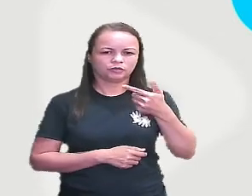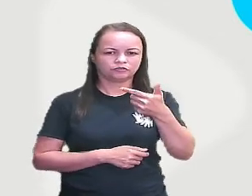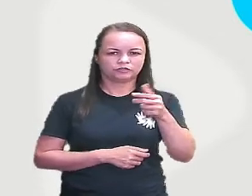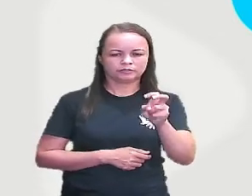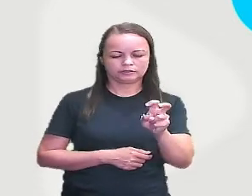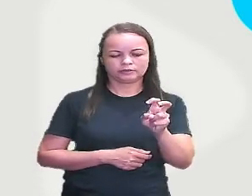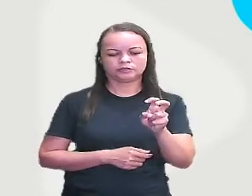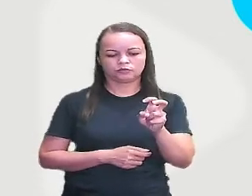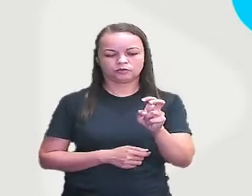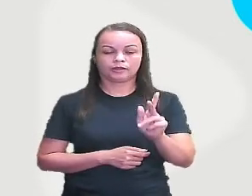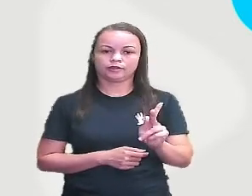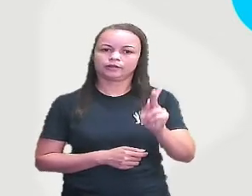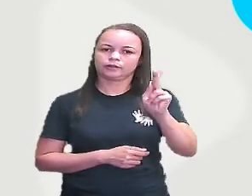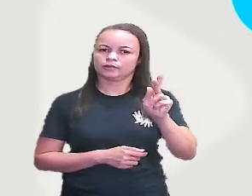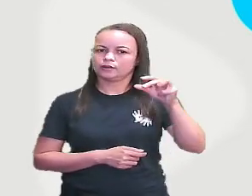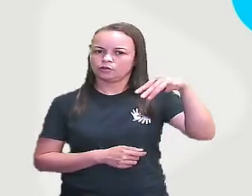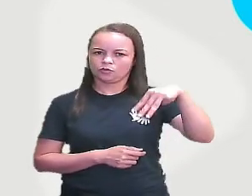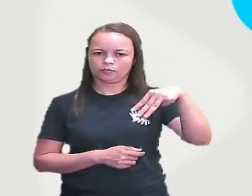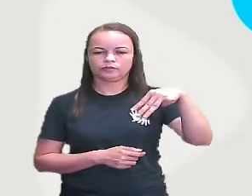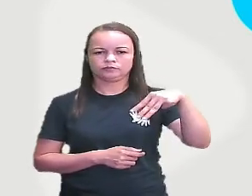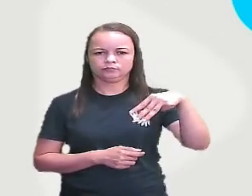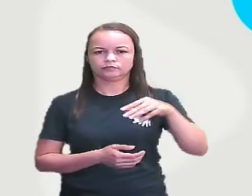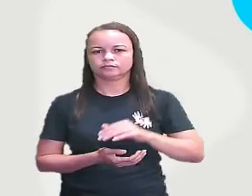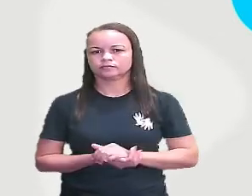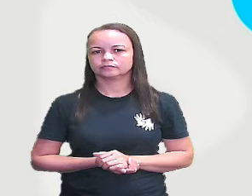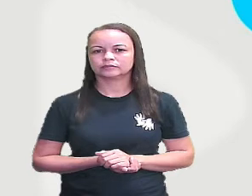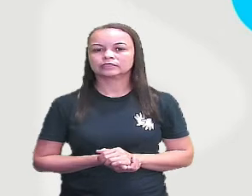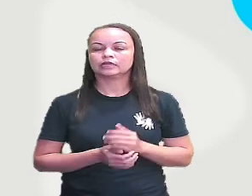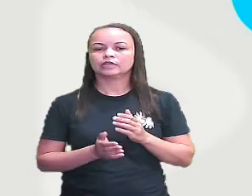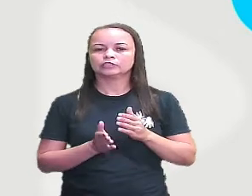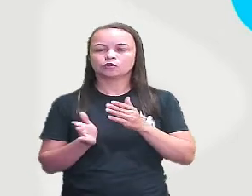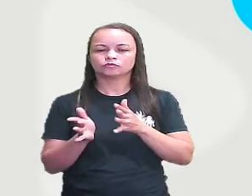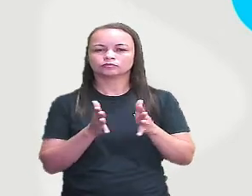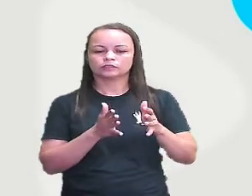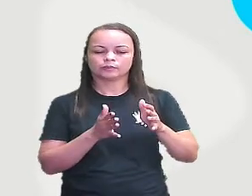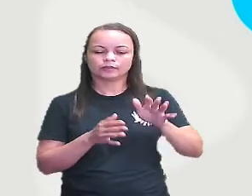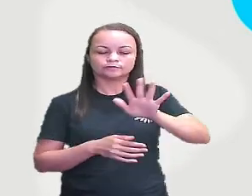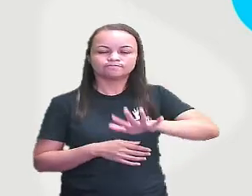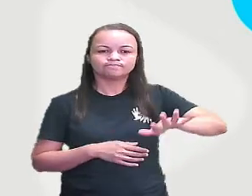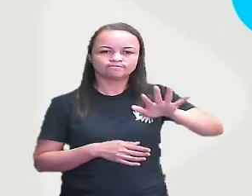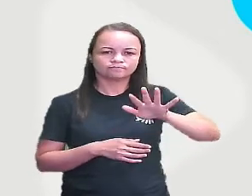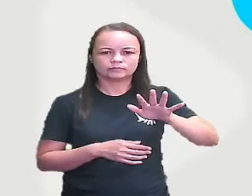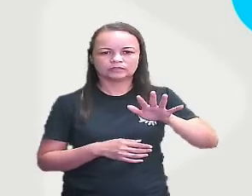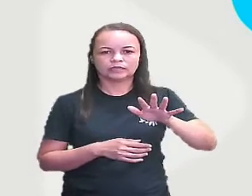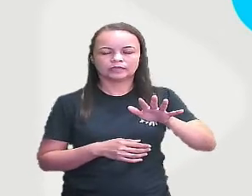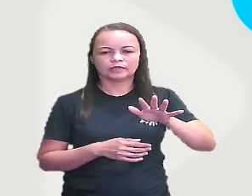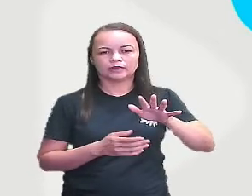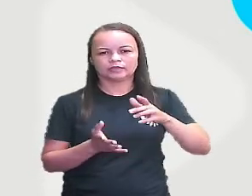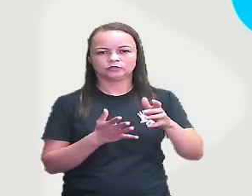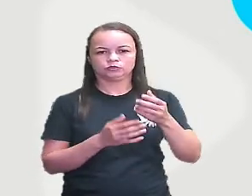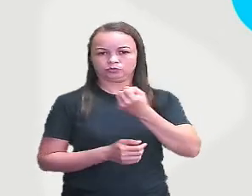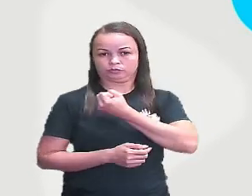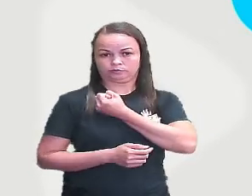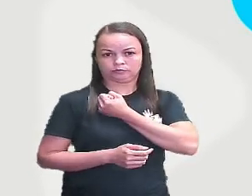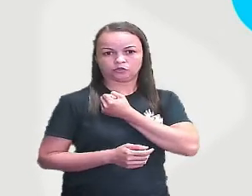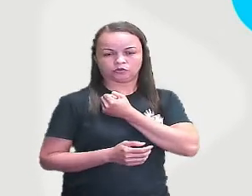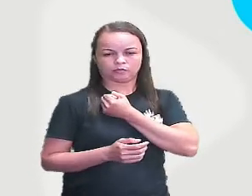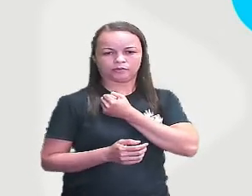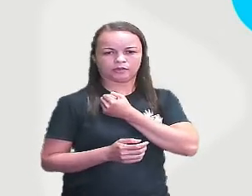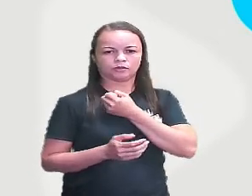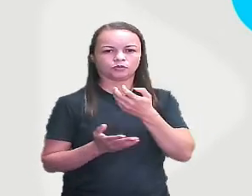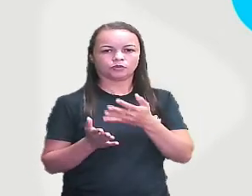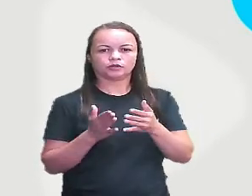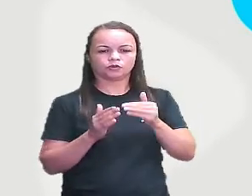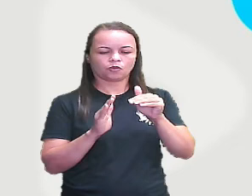1,25 é quilômetros. Então, eu vou pegar a minha parte inteira deste número e vou colocar